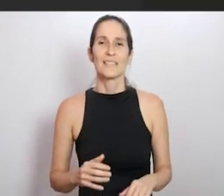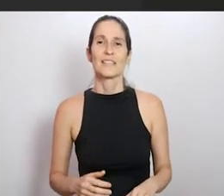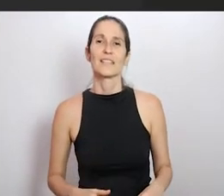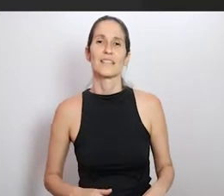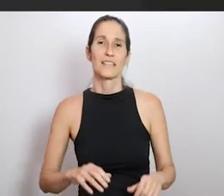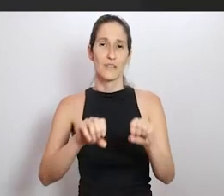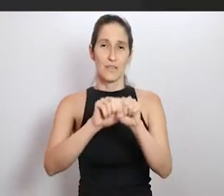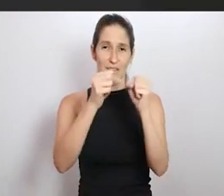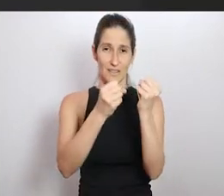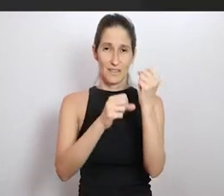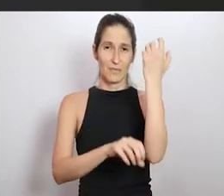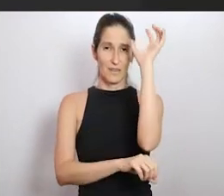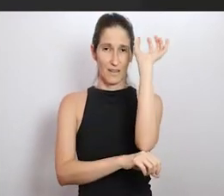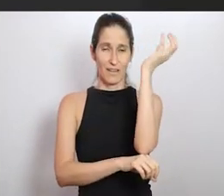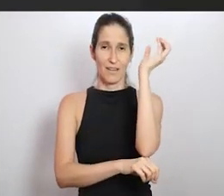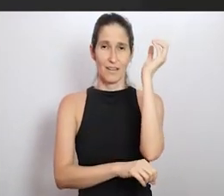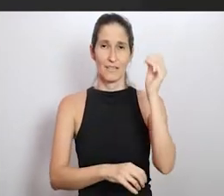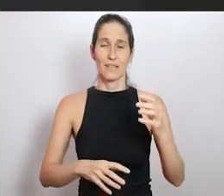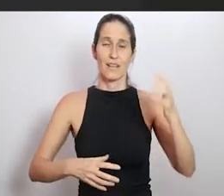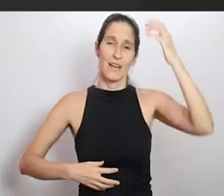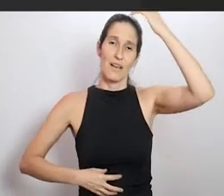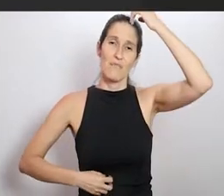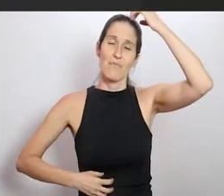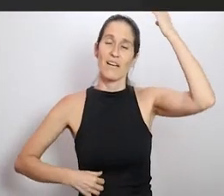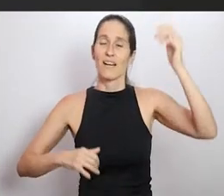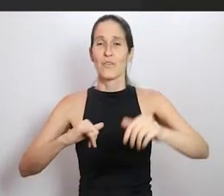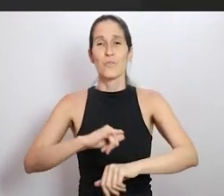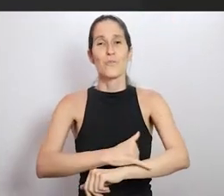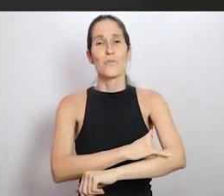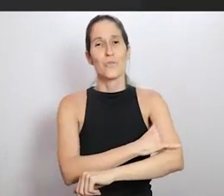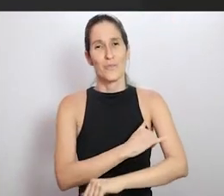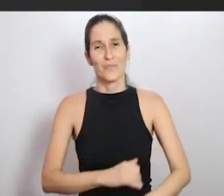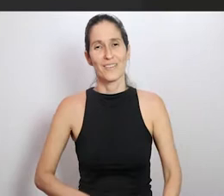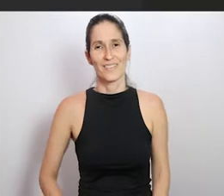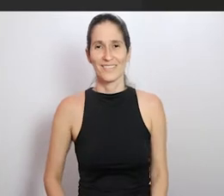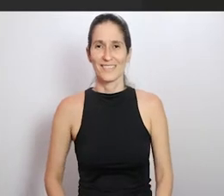Dizem que o que quebra galho é macaco pesado, né?